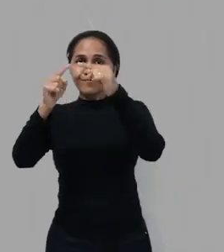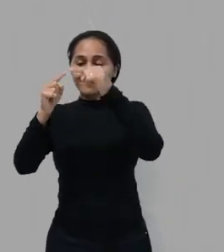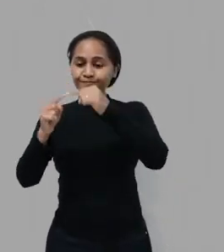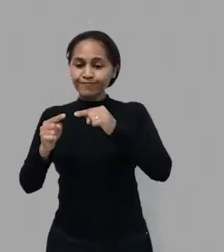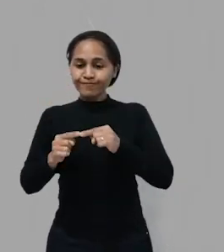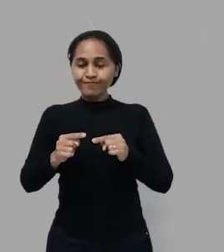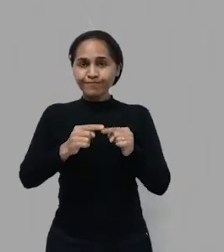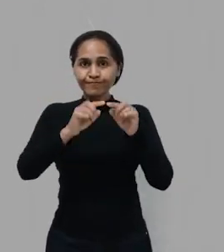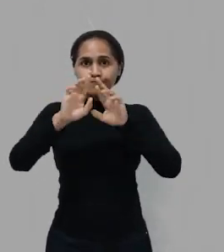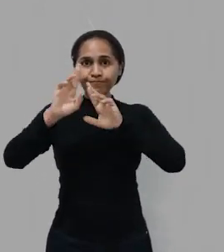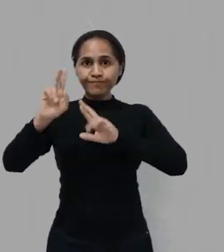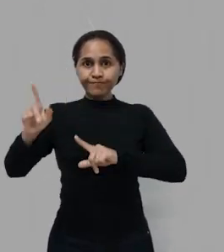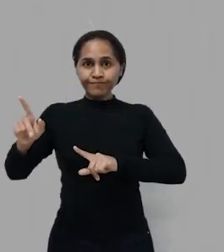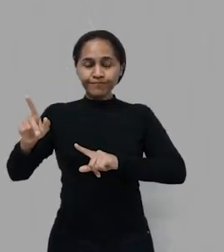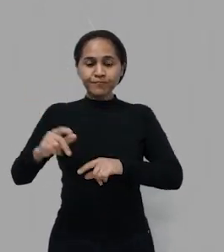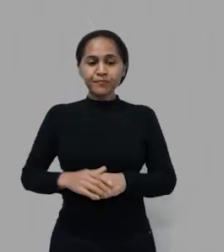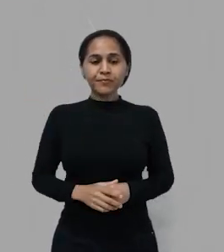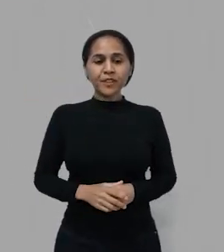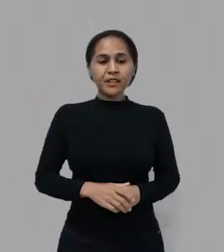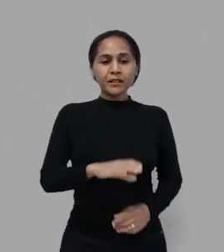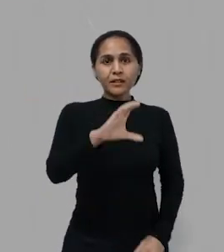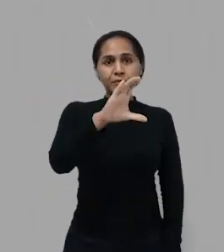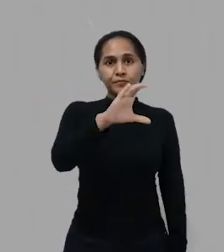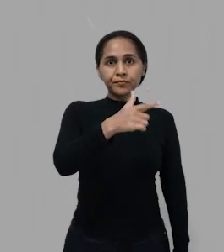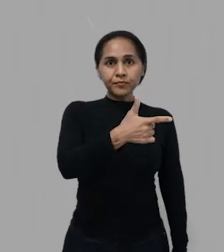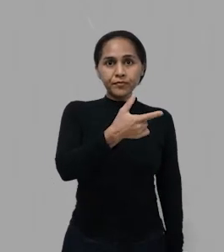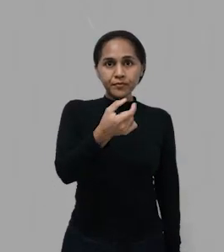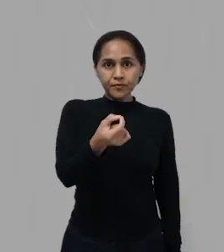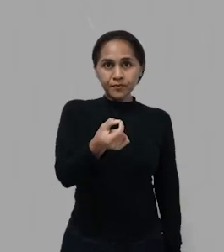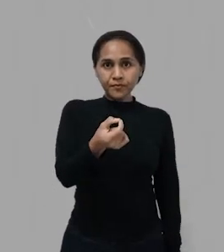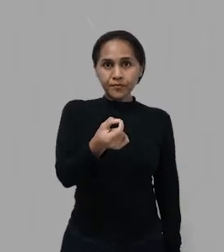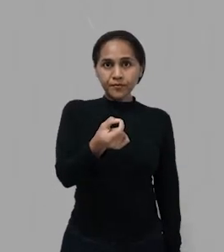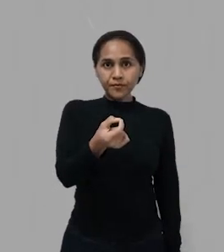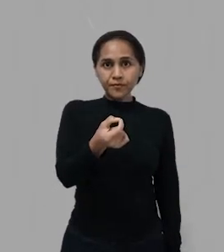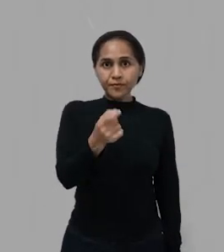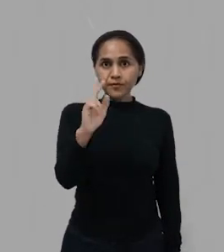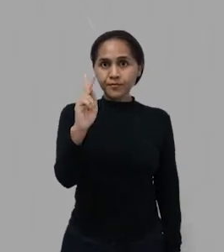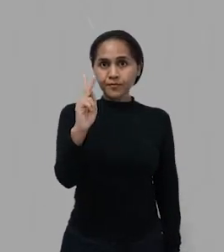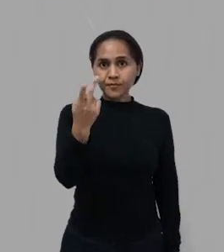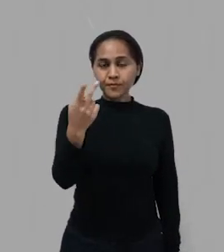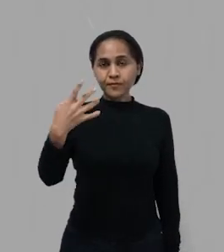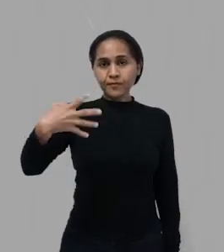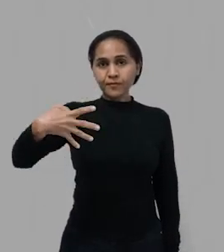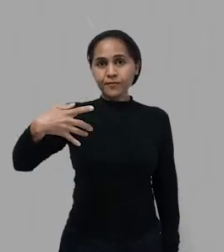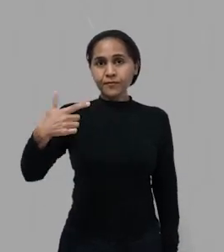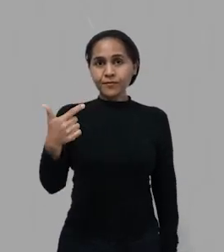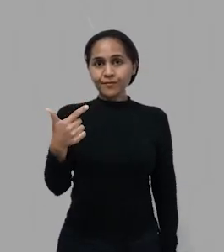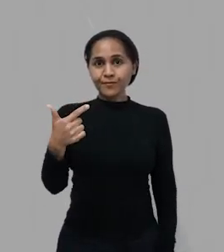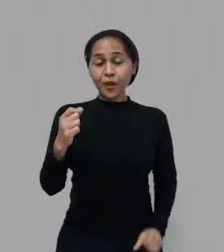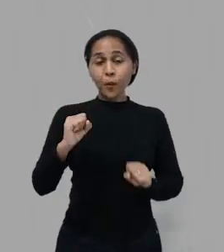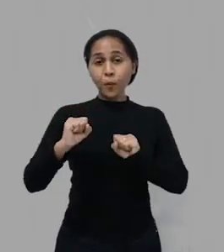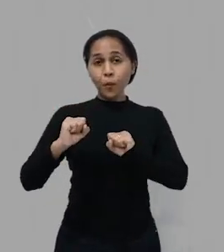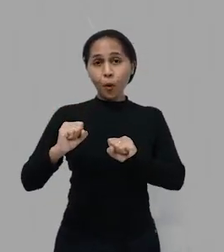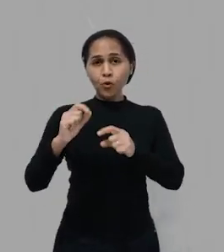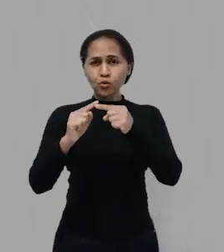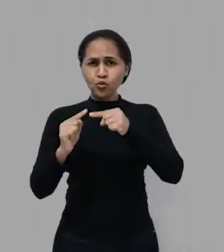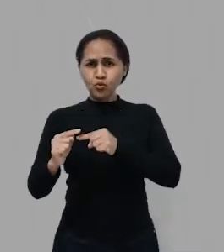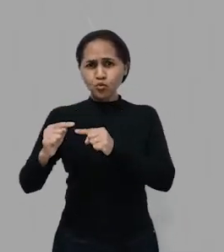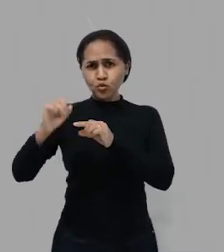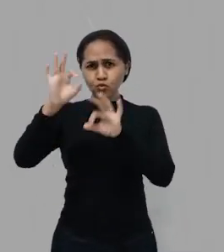mas olha só, com 20 carbonos e 42 hidrogênios, são possíveis